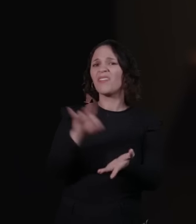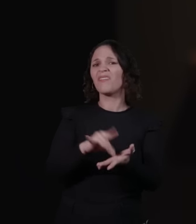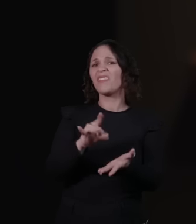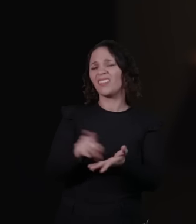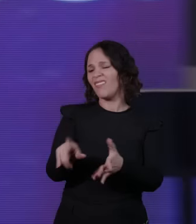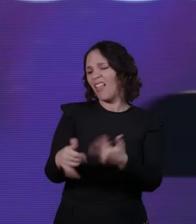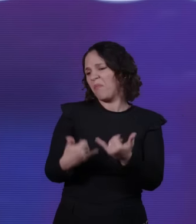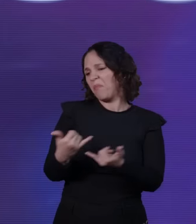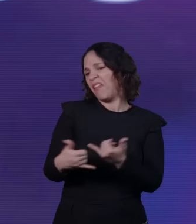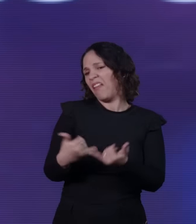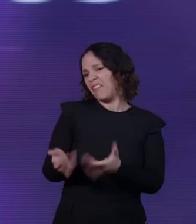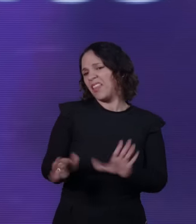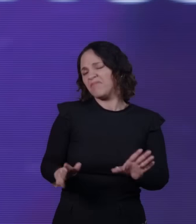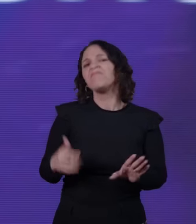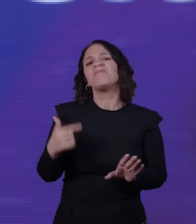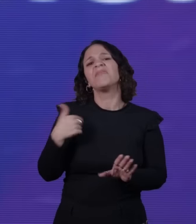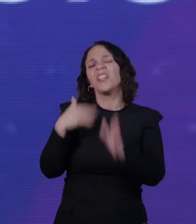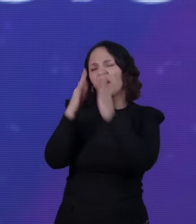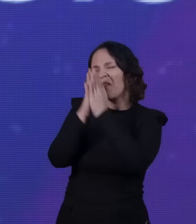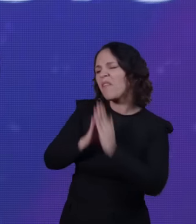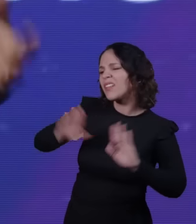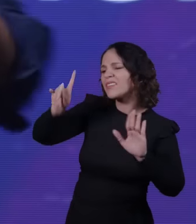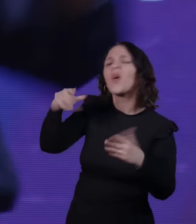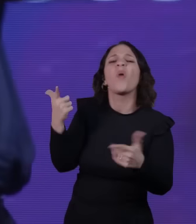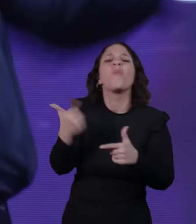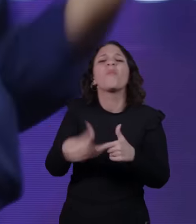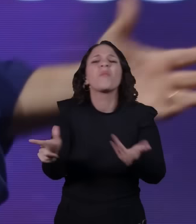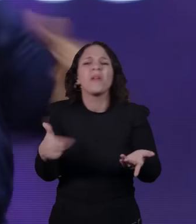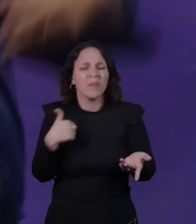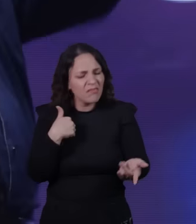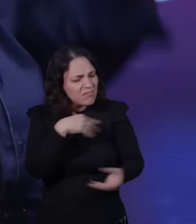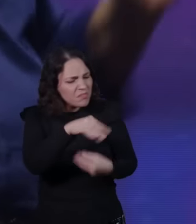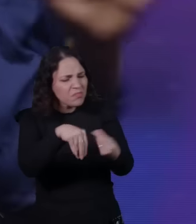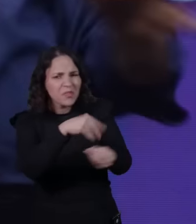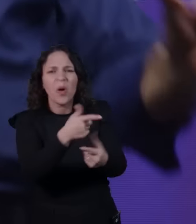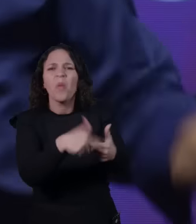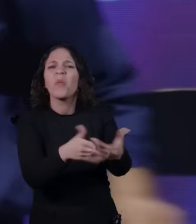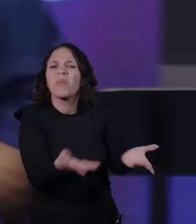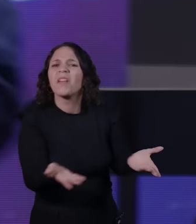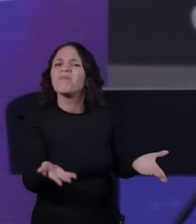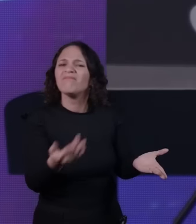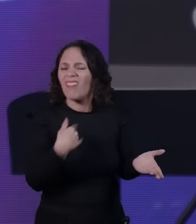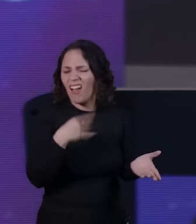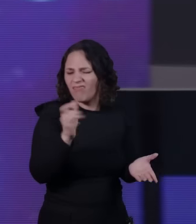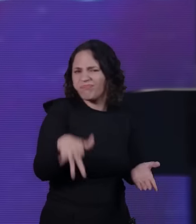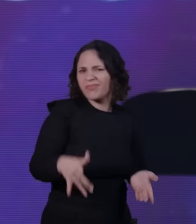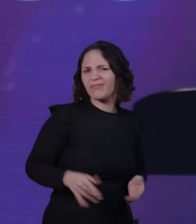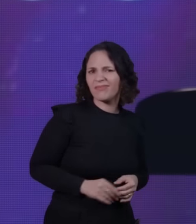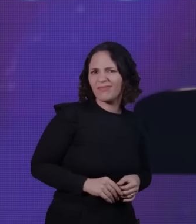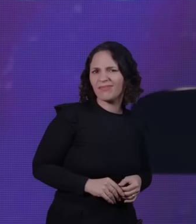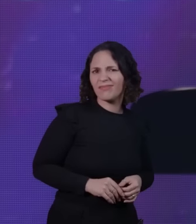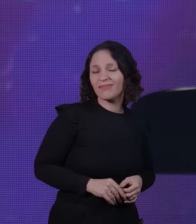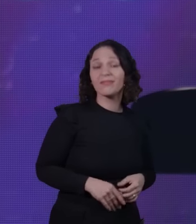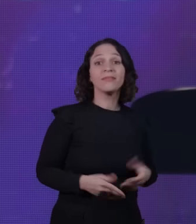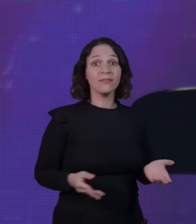de brincadeira, eu te adoro, mas qual é o problema de eu me envolver com esta adoração? Qual é o problema? Vocês querem